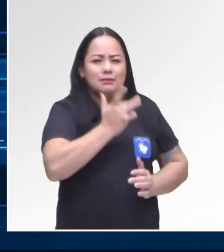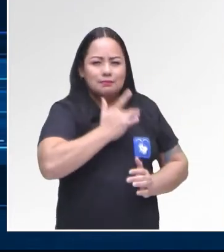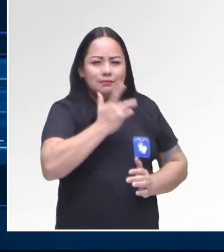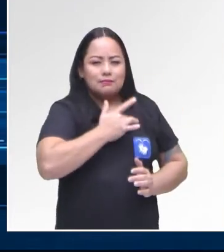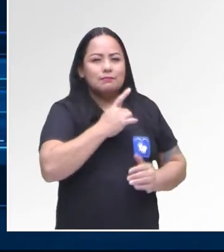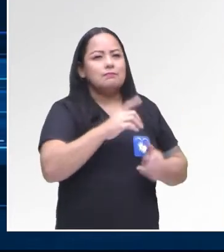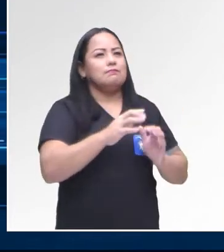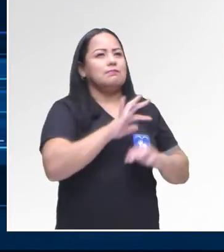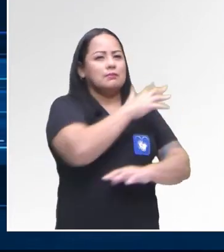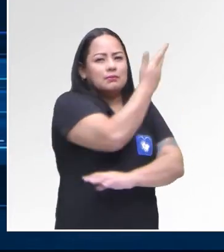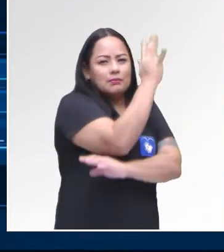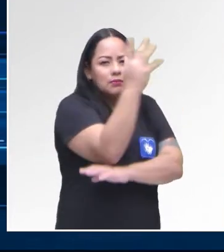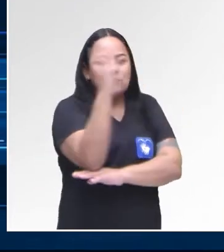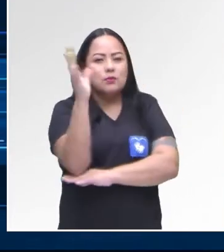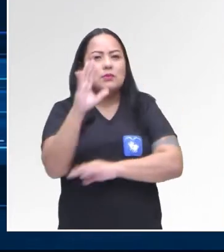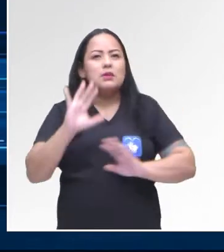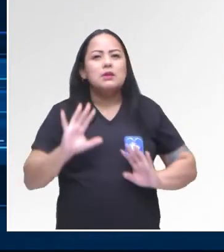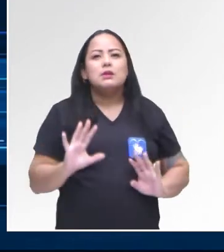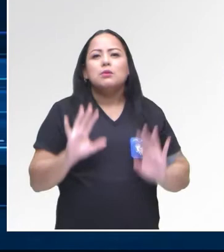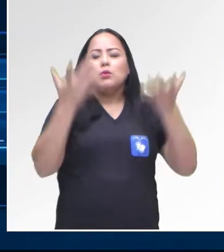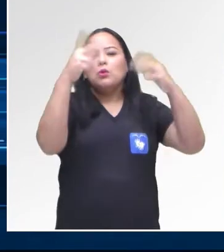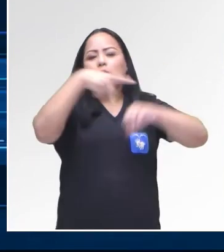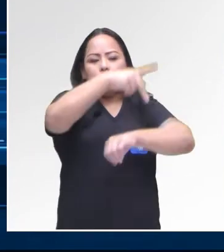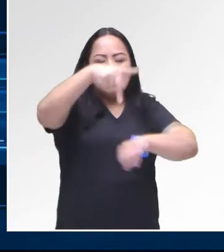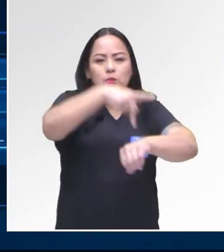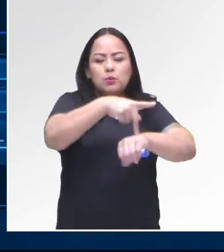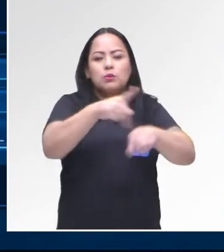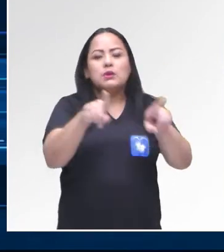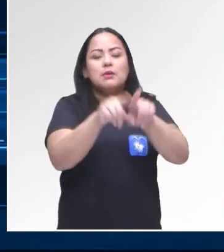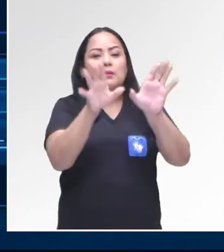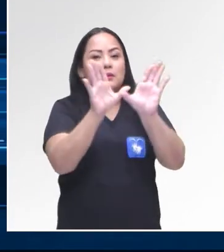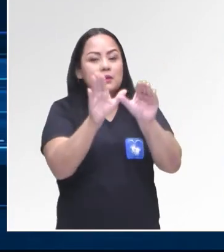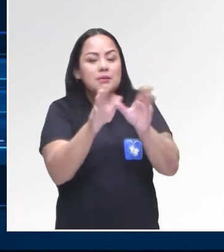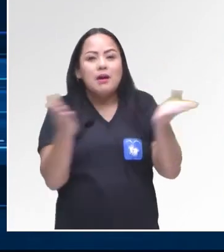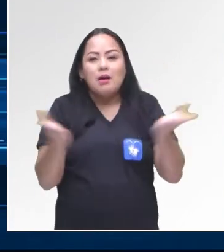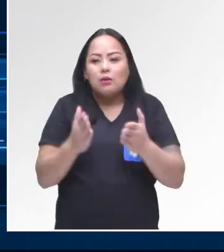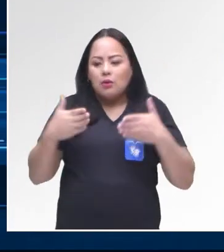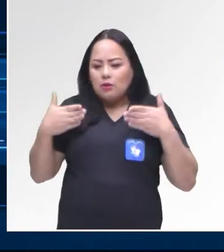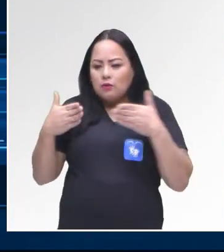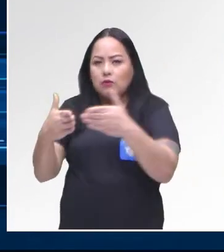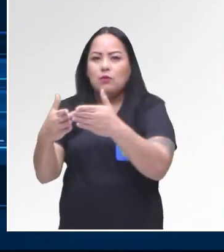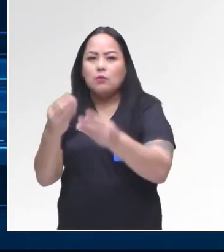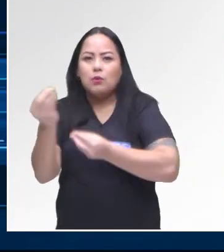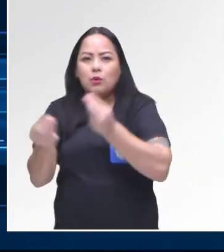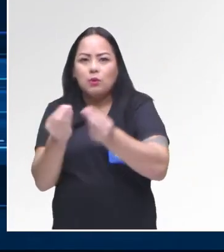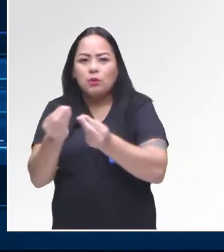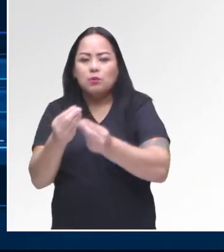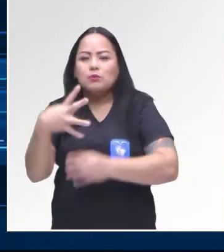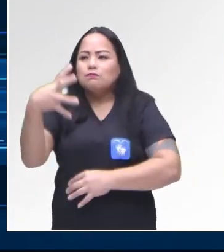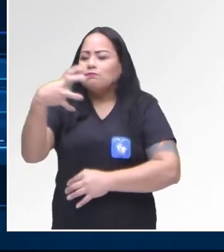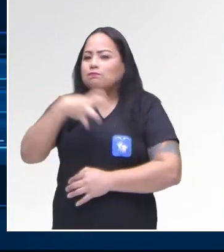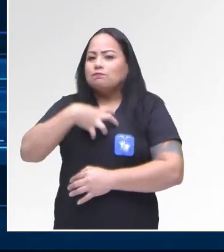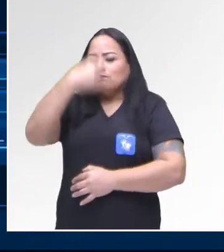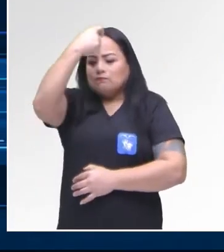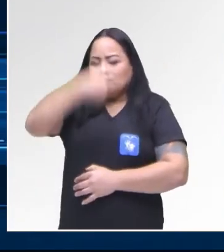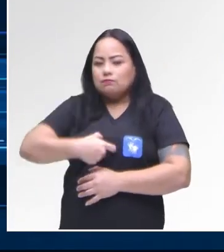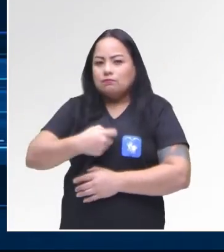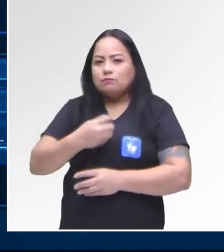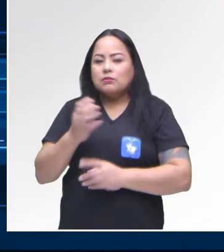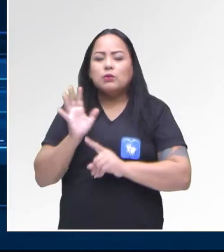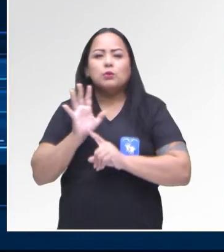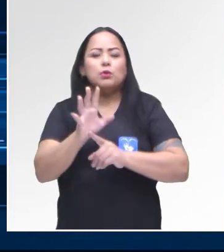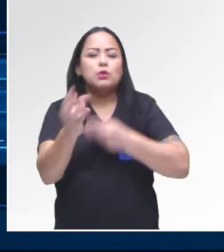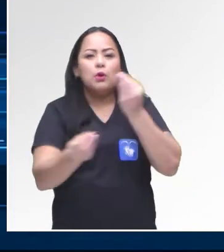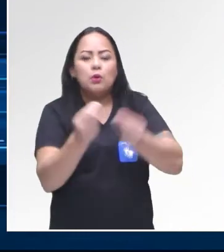a exaltação da pátria, o sabiá, e agora estamos entrando numa questão de estado de espírito. E olha como se apresenta.